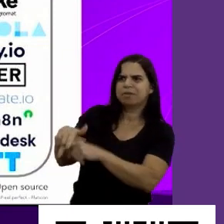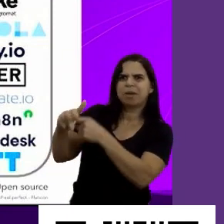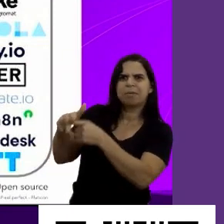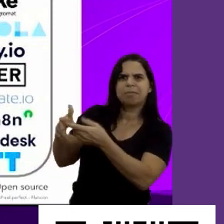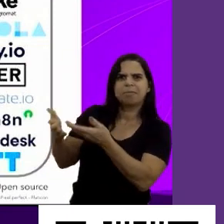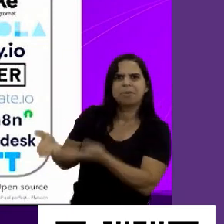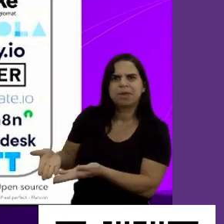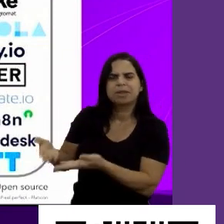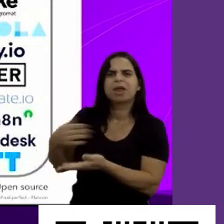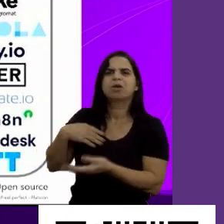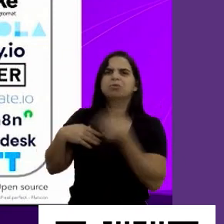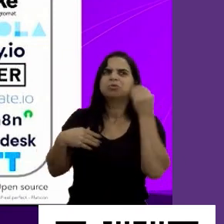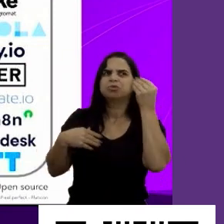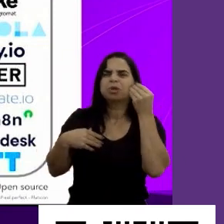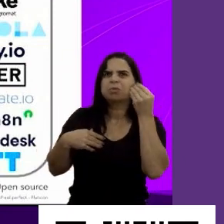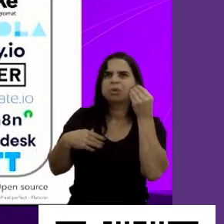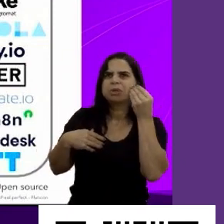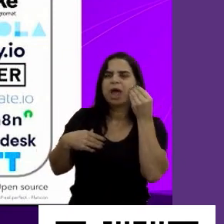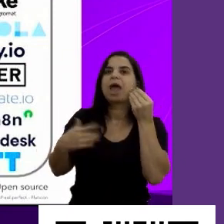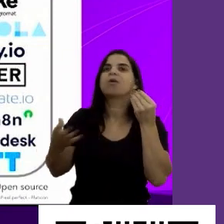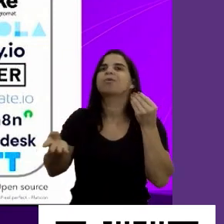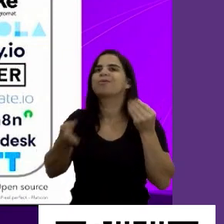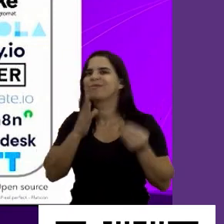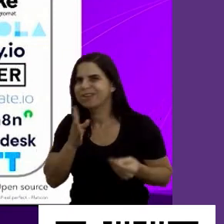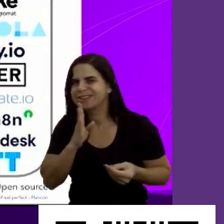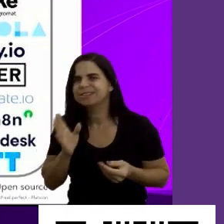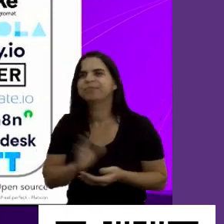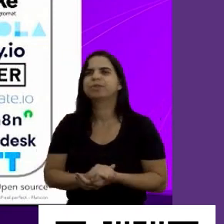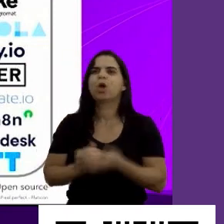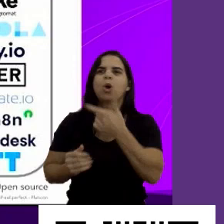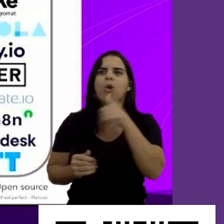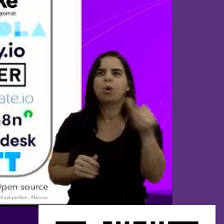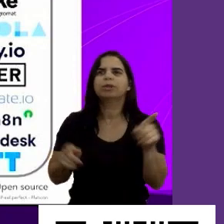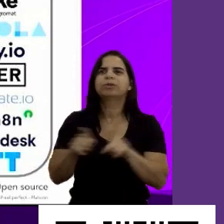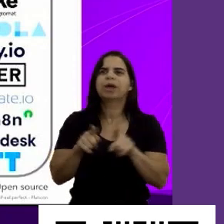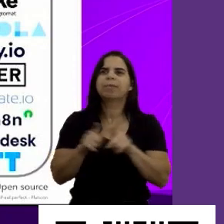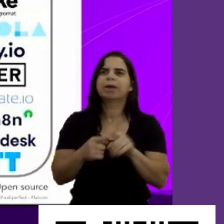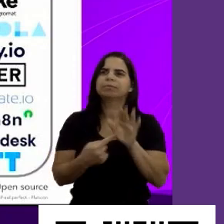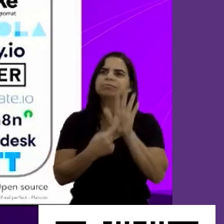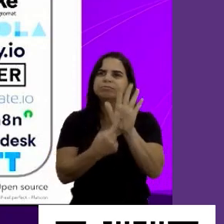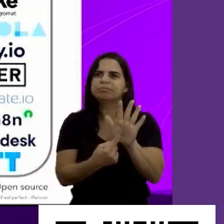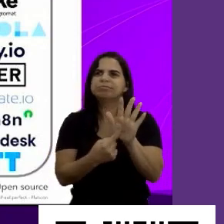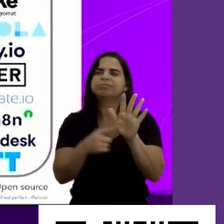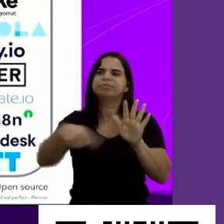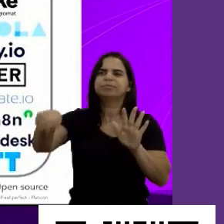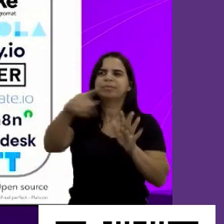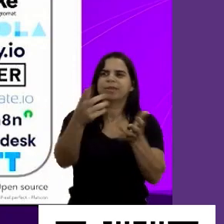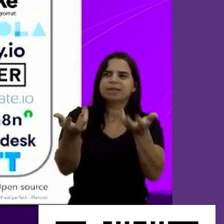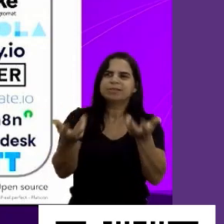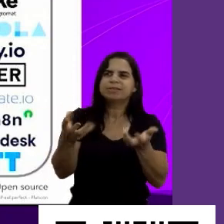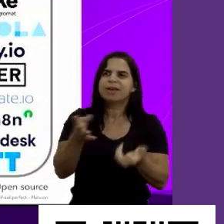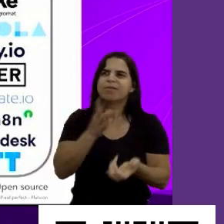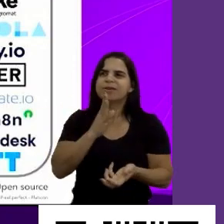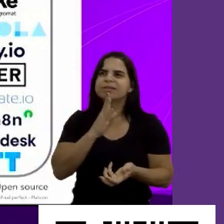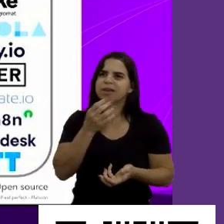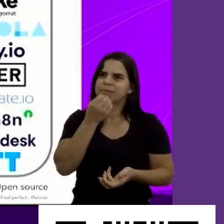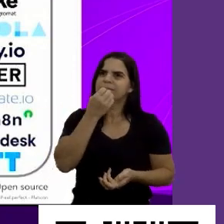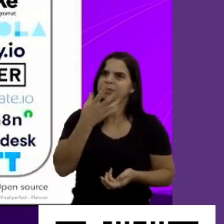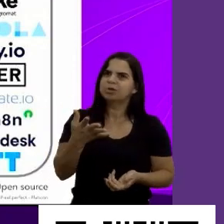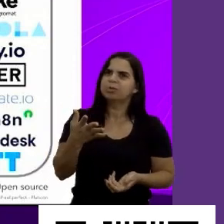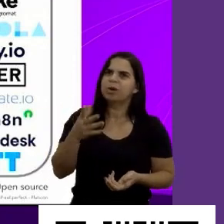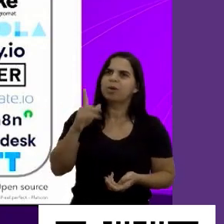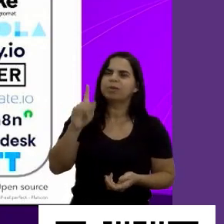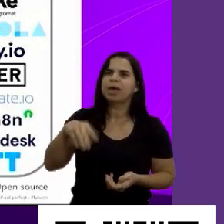e foi quando eu fui conhecer mas uma outra ferramenta que eu indico também para quem quiser conhecer e que vale muito a pena ela tá aqui como